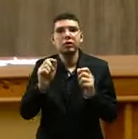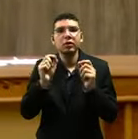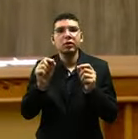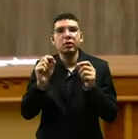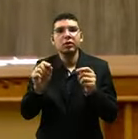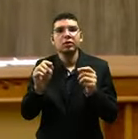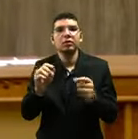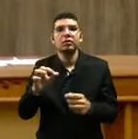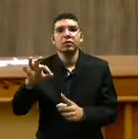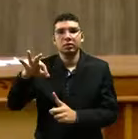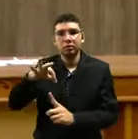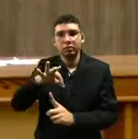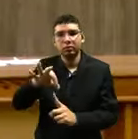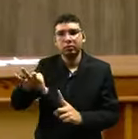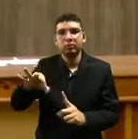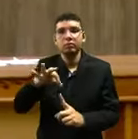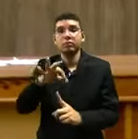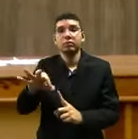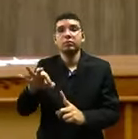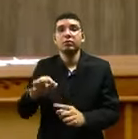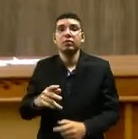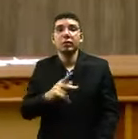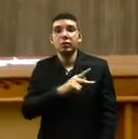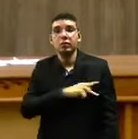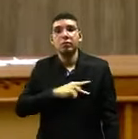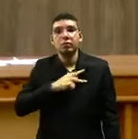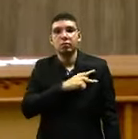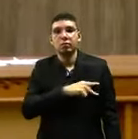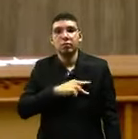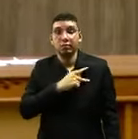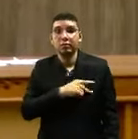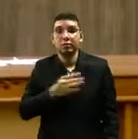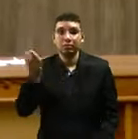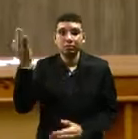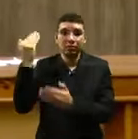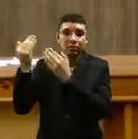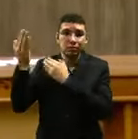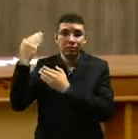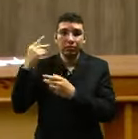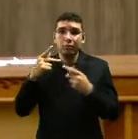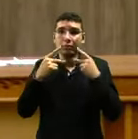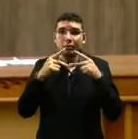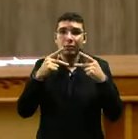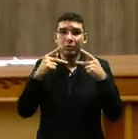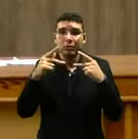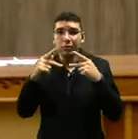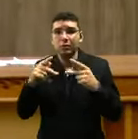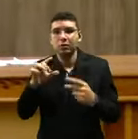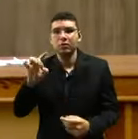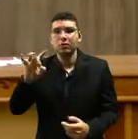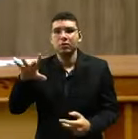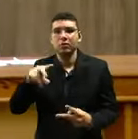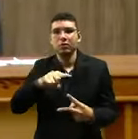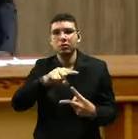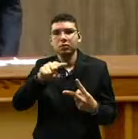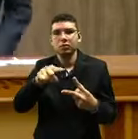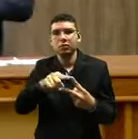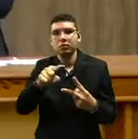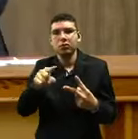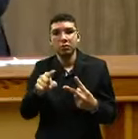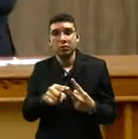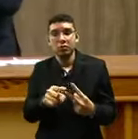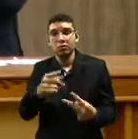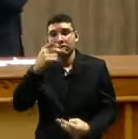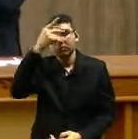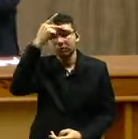ninguém quis só duas pessoas aceitaram foi assim ou não foi teve lugar que ele chegou para pregar ninguém quis ele só